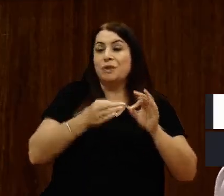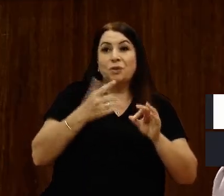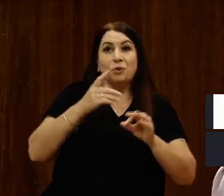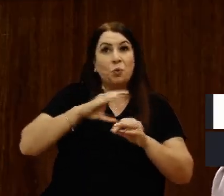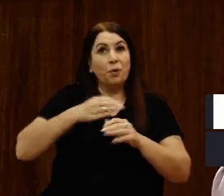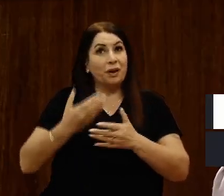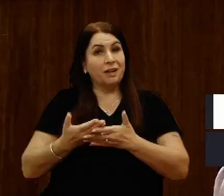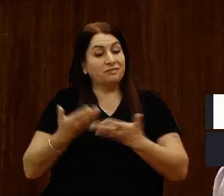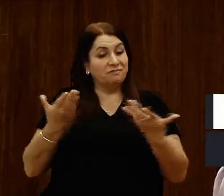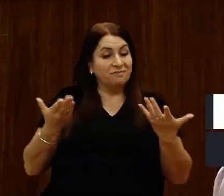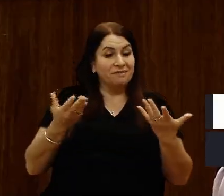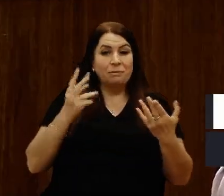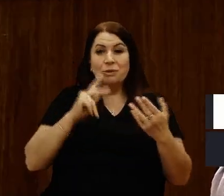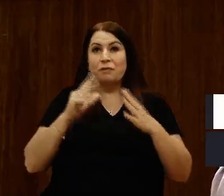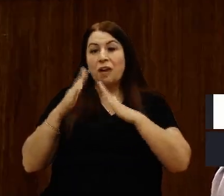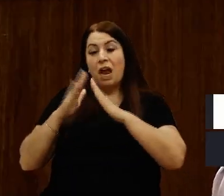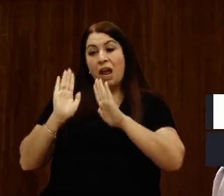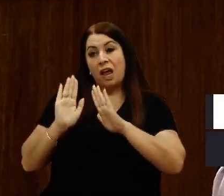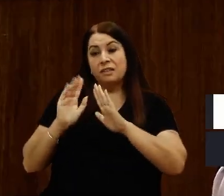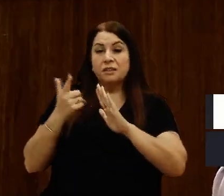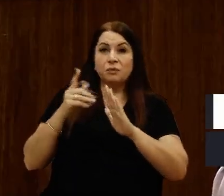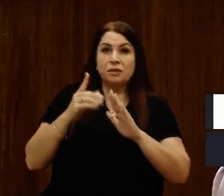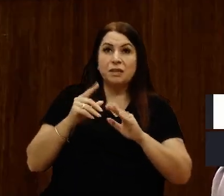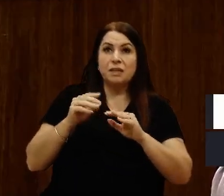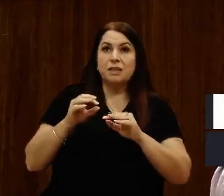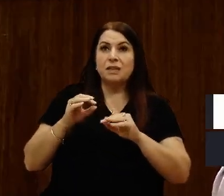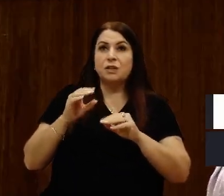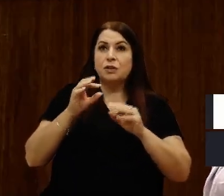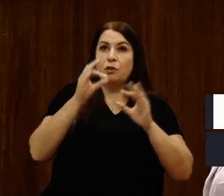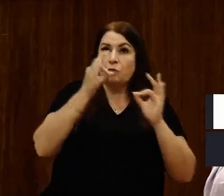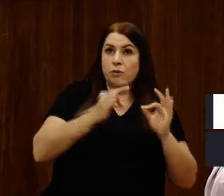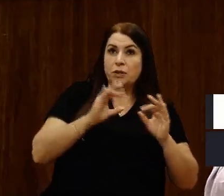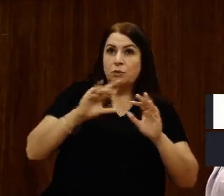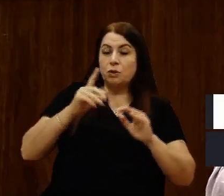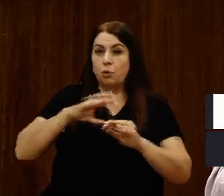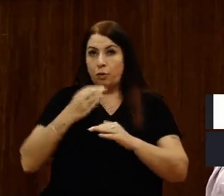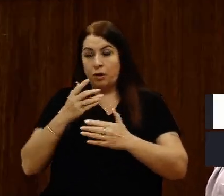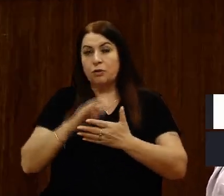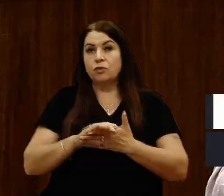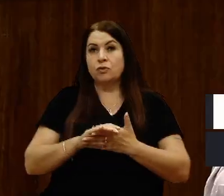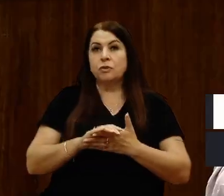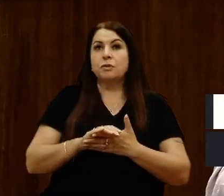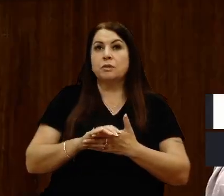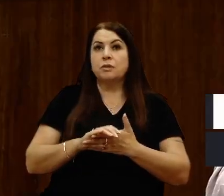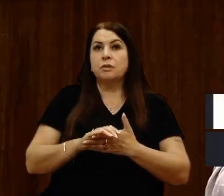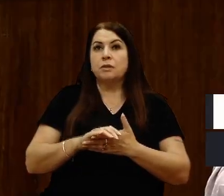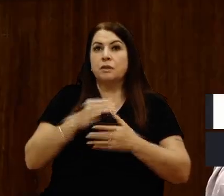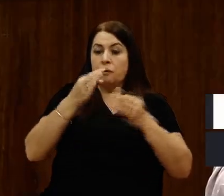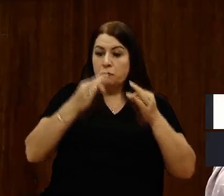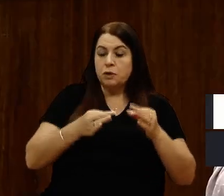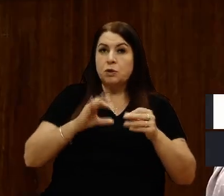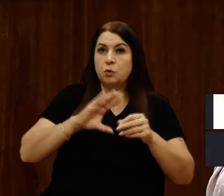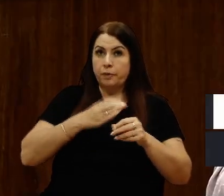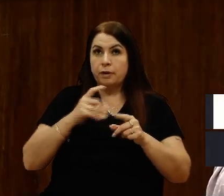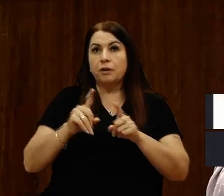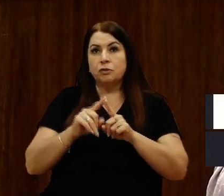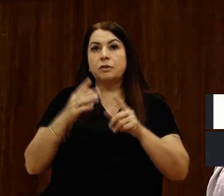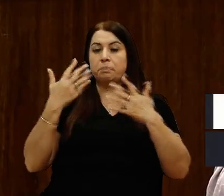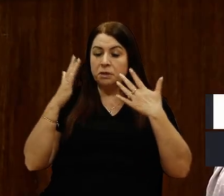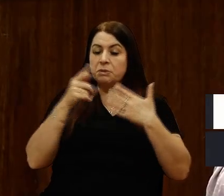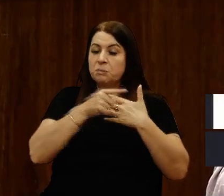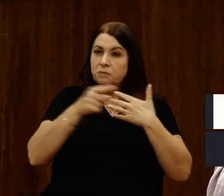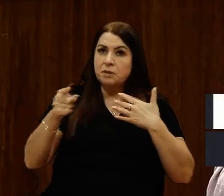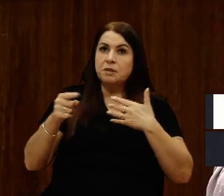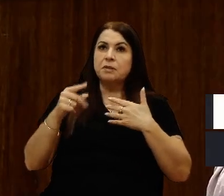coragem, né? Daí a pessoa fica em casa se tem convicção e não tem coragem. O senhor, além de ter convicção, tem coragem. Então, parabenizar o